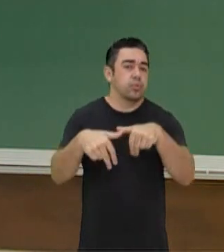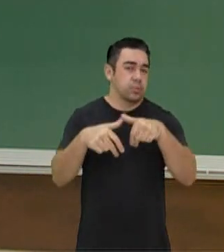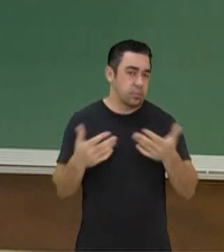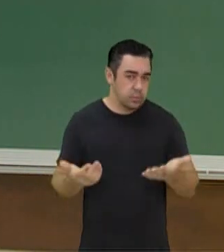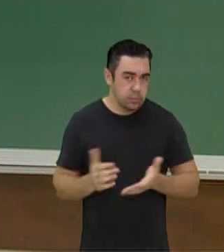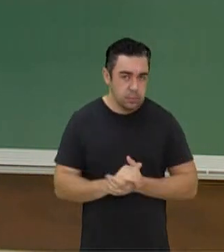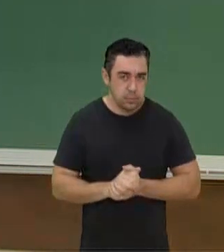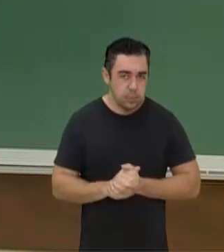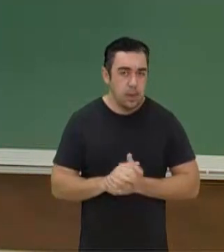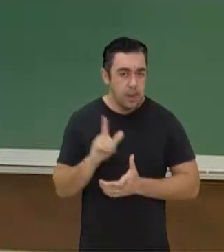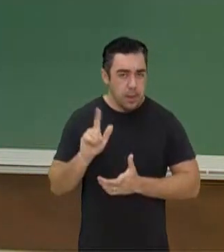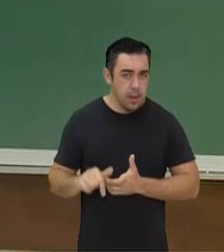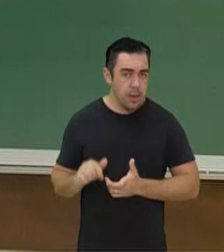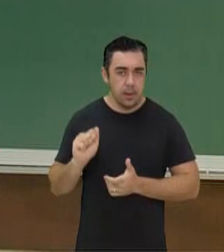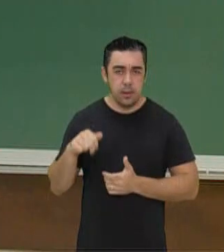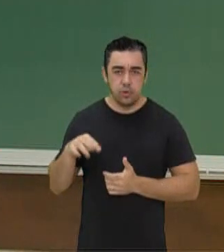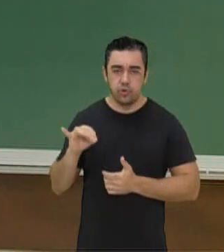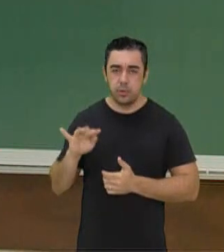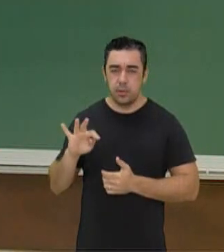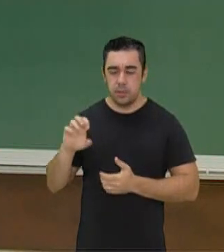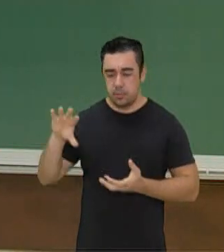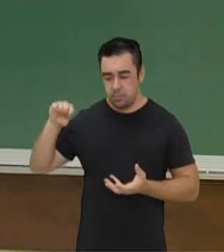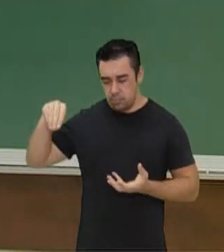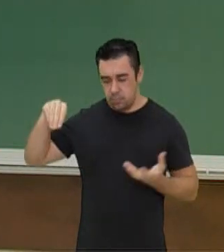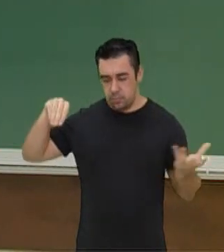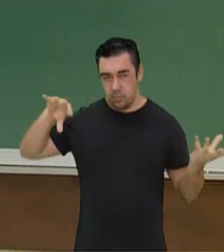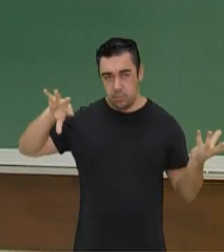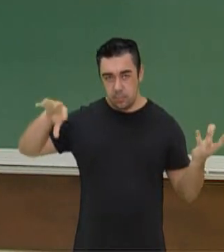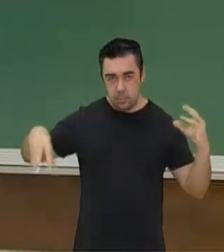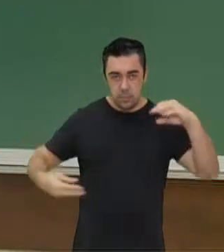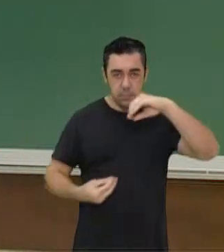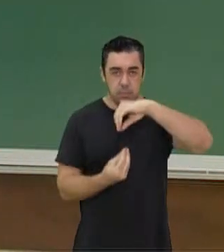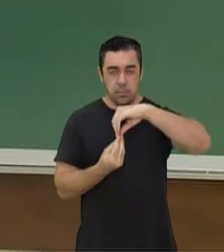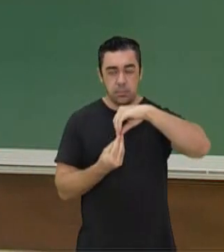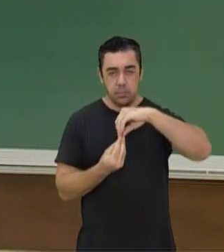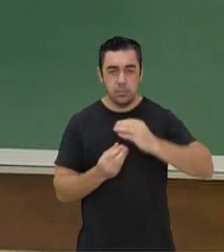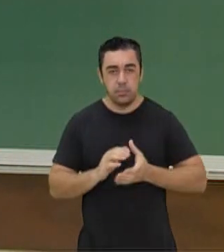ali automaticamente antítese, ok?